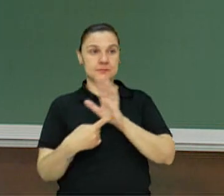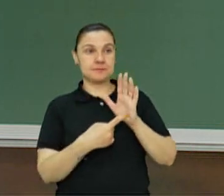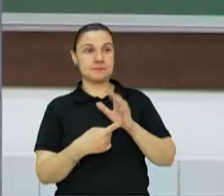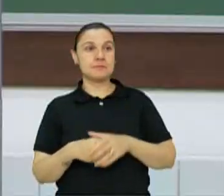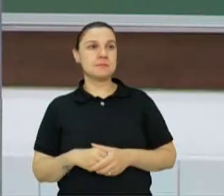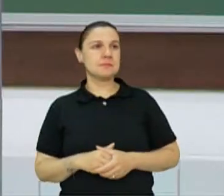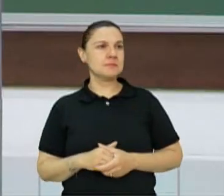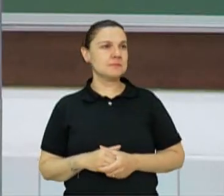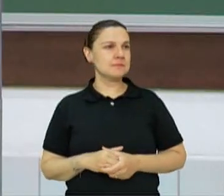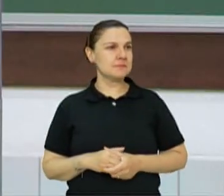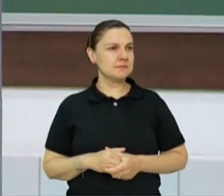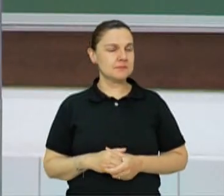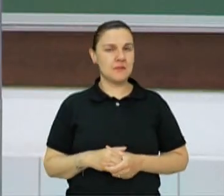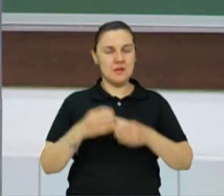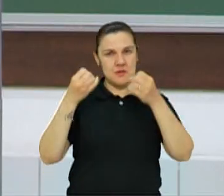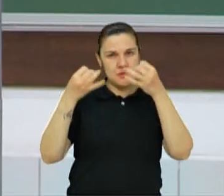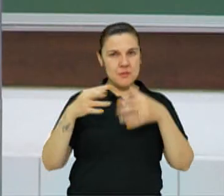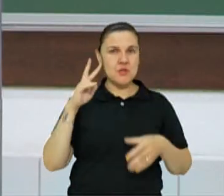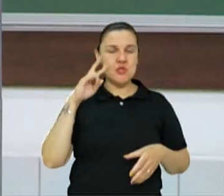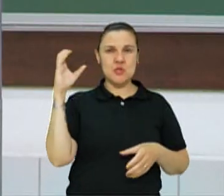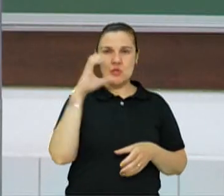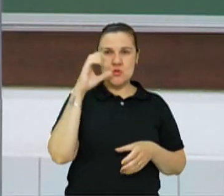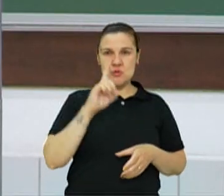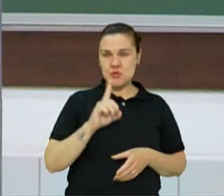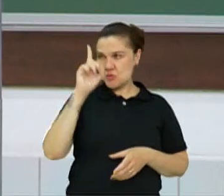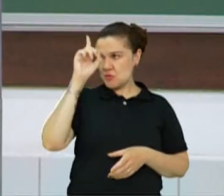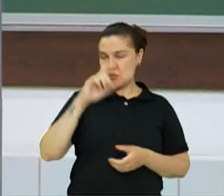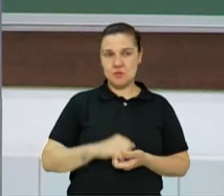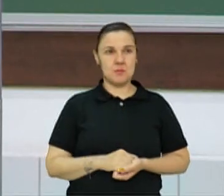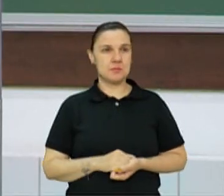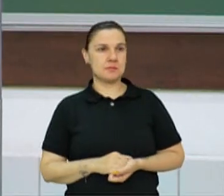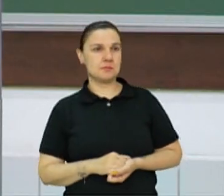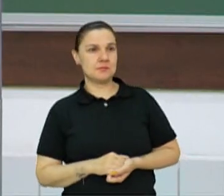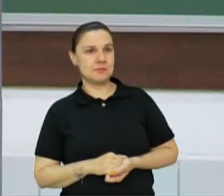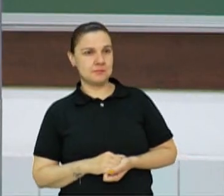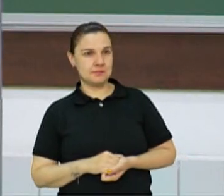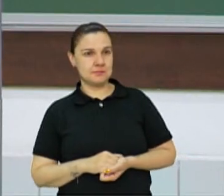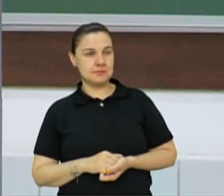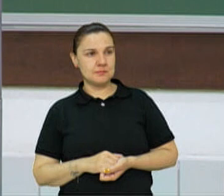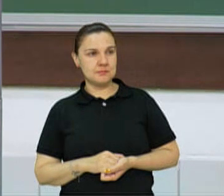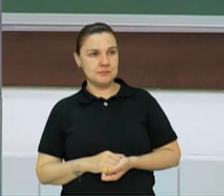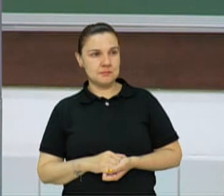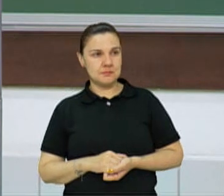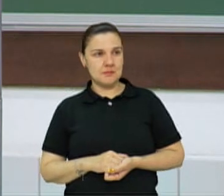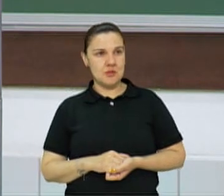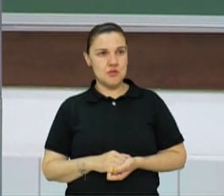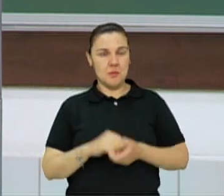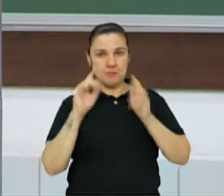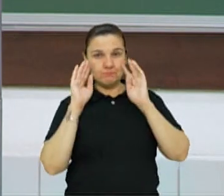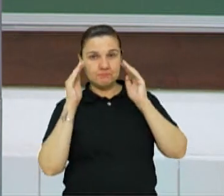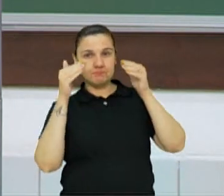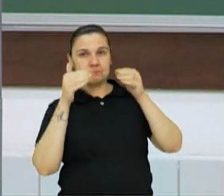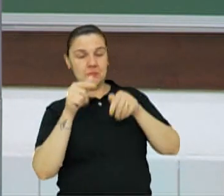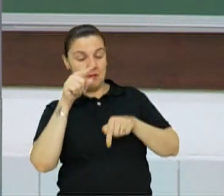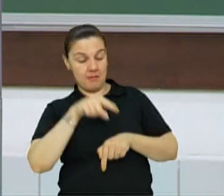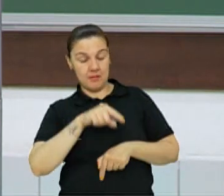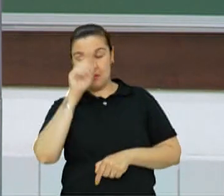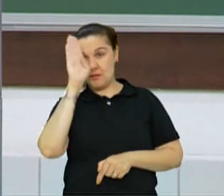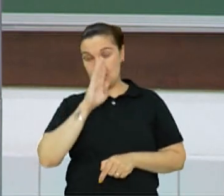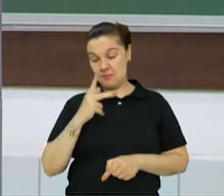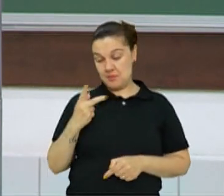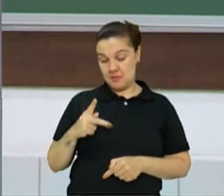vocês, contar para vocês rapidamente, vou dar um exemplo de uma especiação que ocorreu aqui no nosso